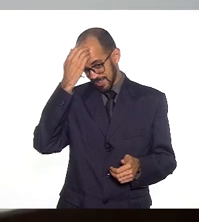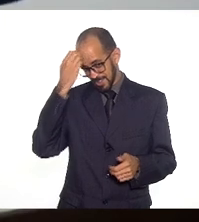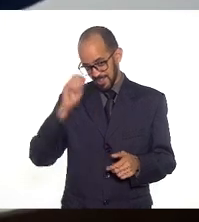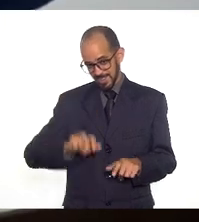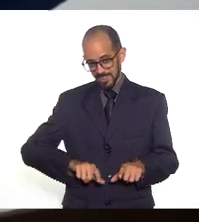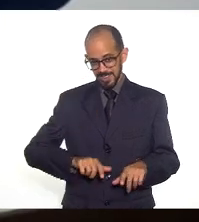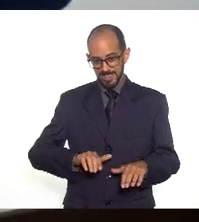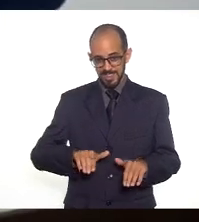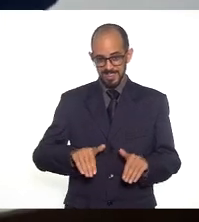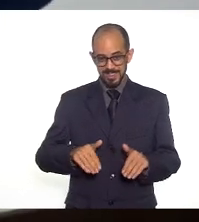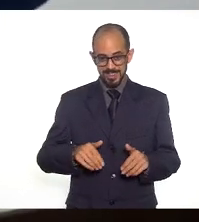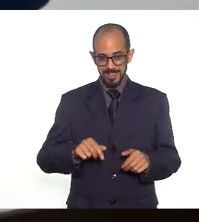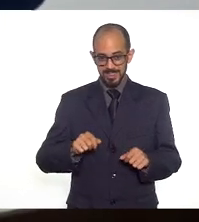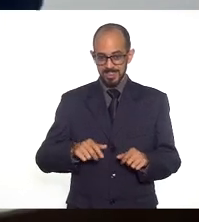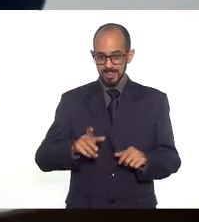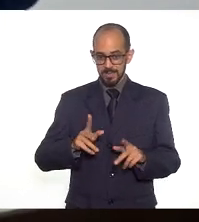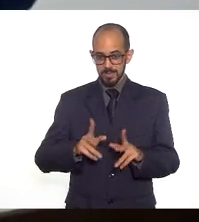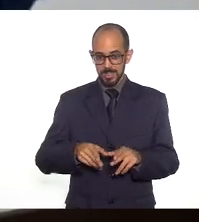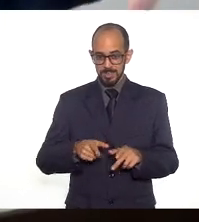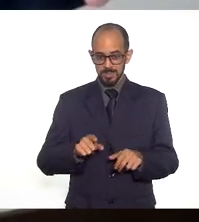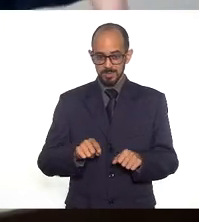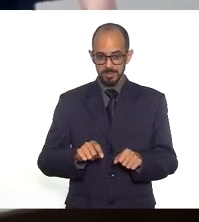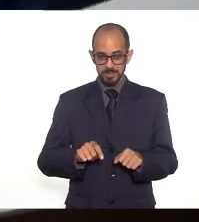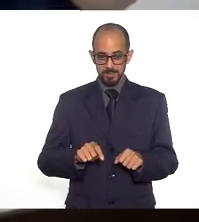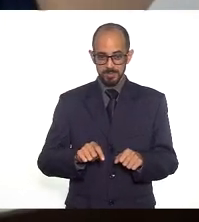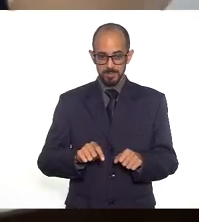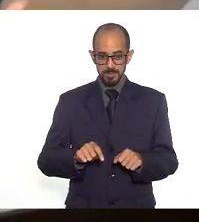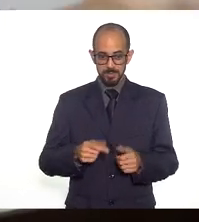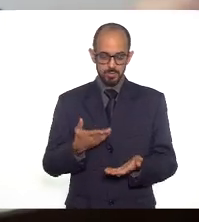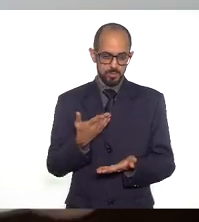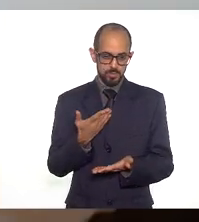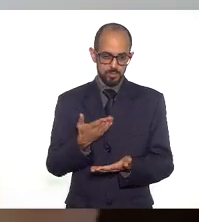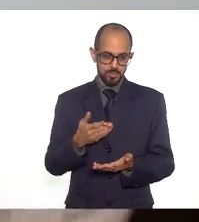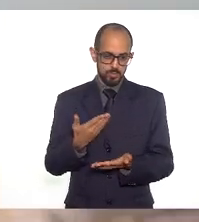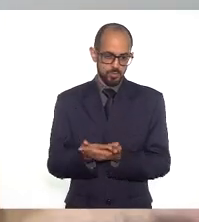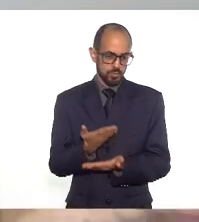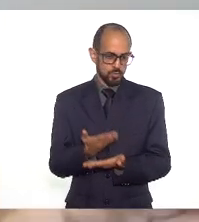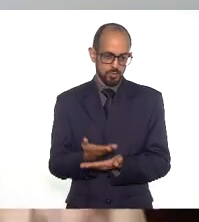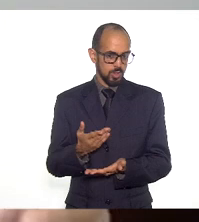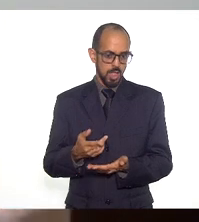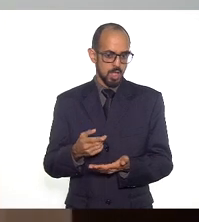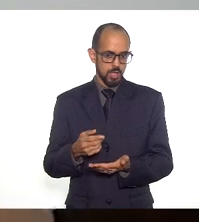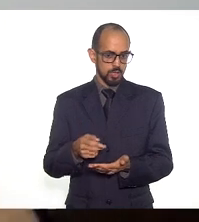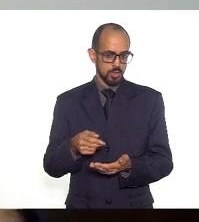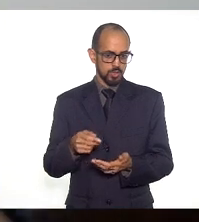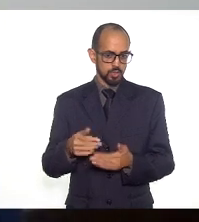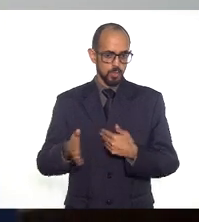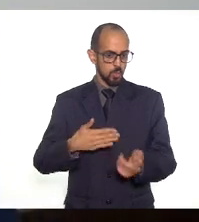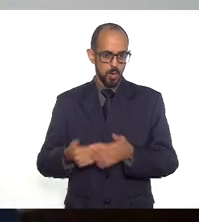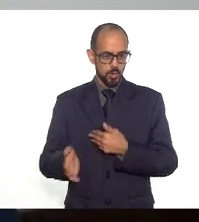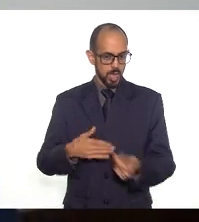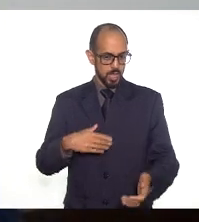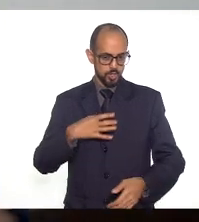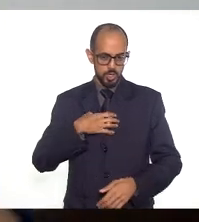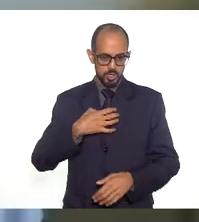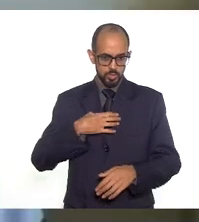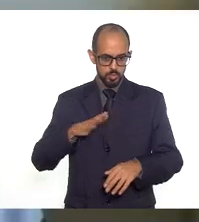um disciplinamento legislativo. Né? Elas não podem funcionar do jeito que bem entendem, nem ninguém está propondo isso aqui. Isso que o